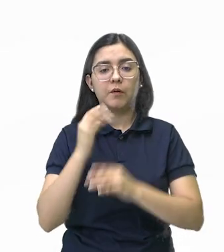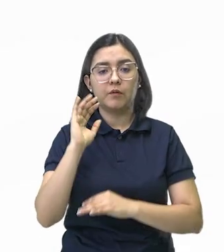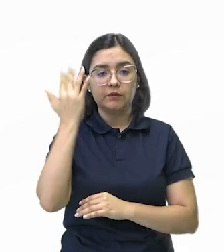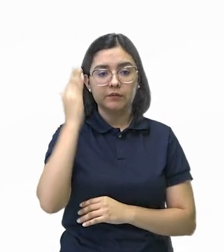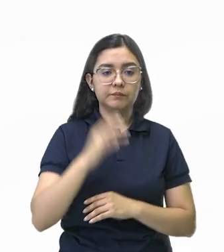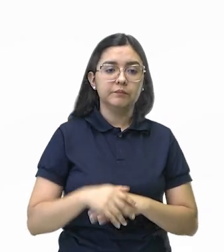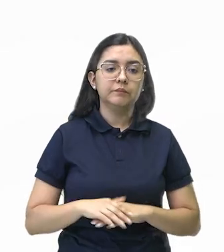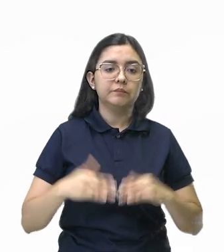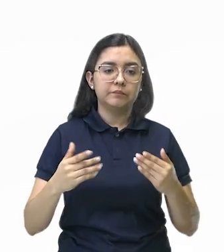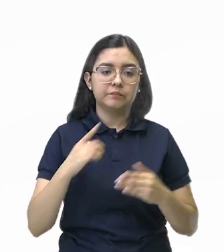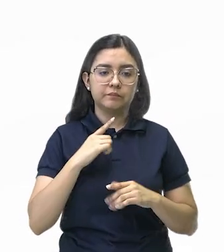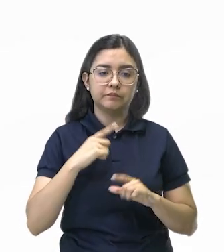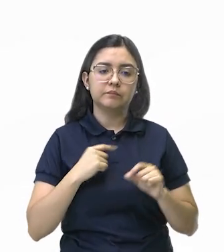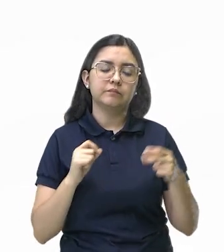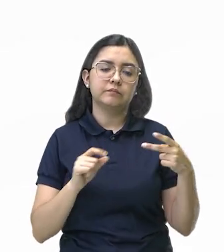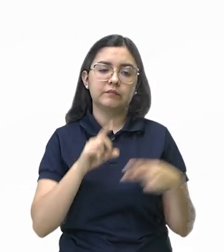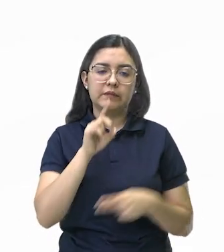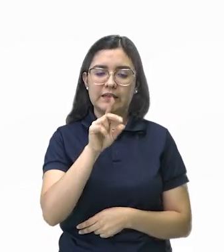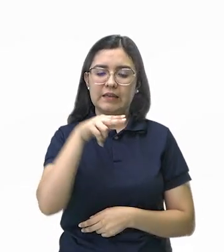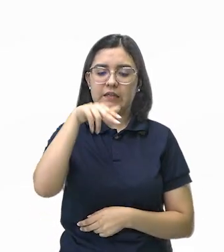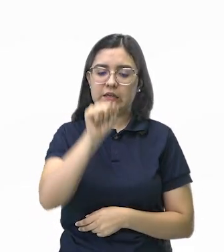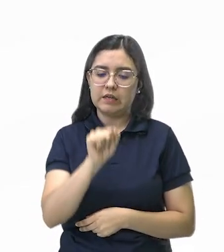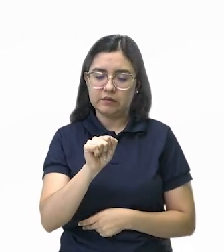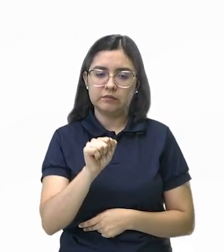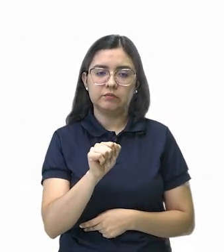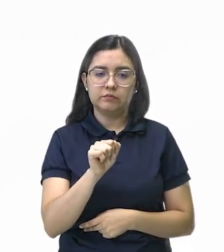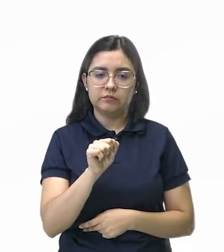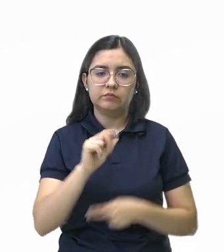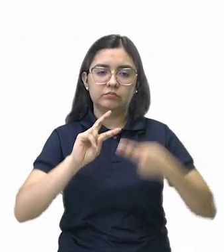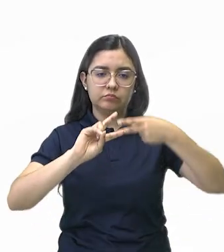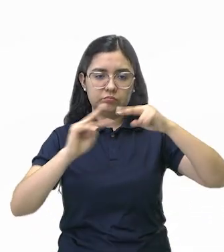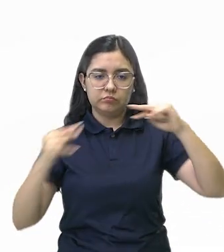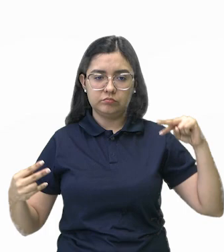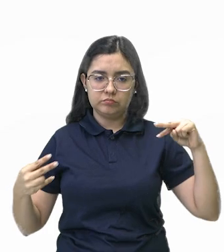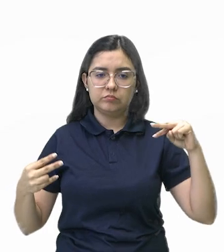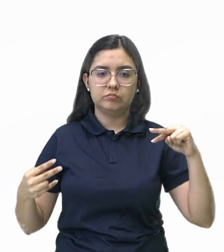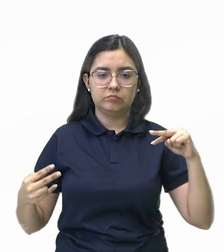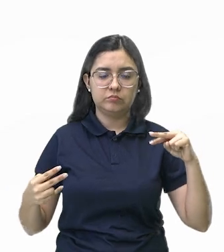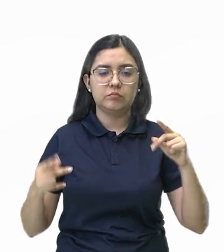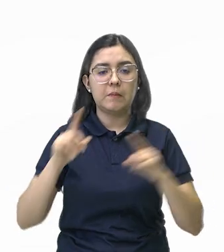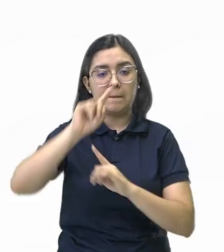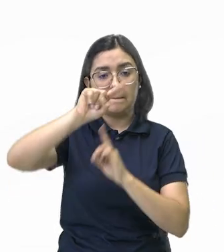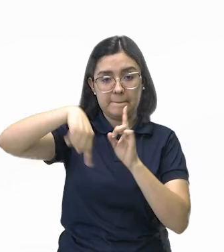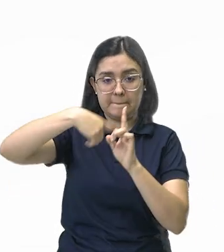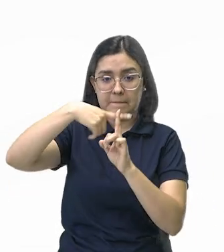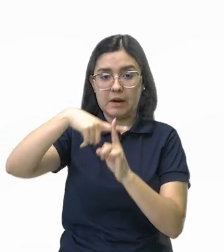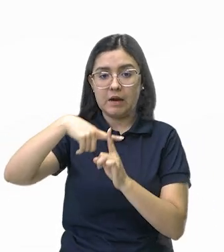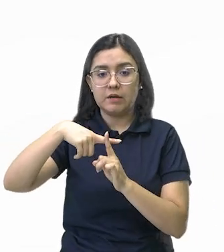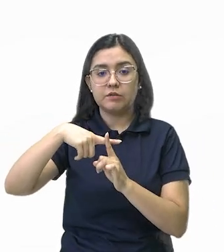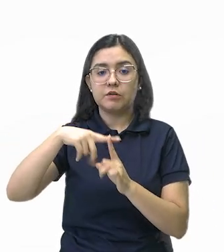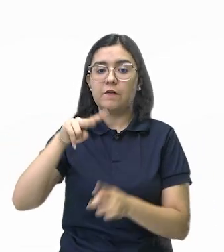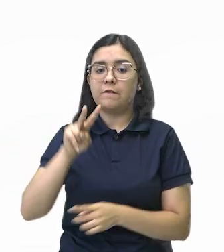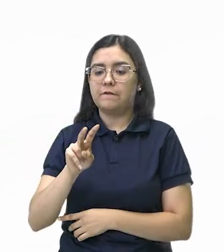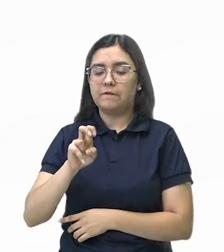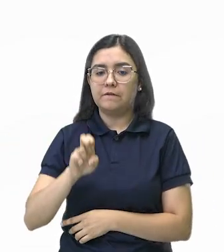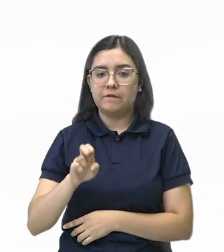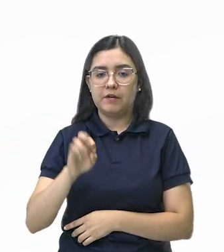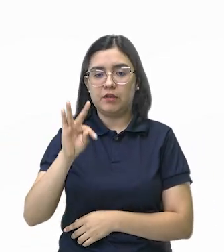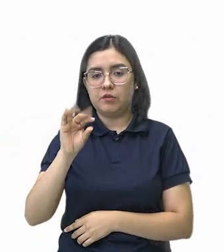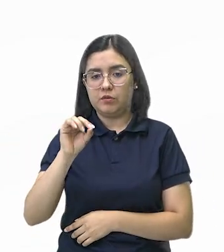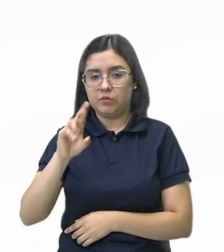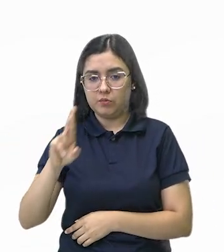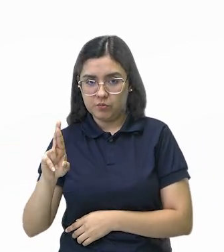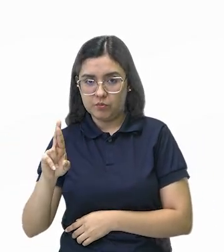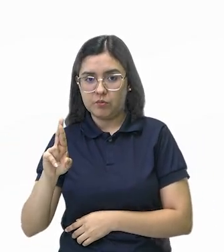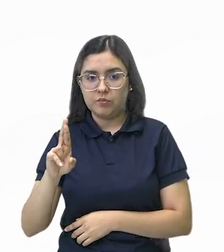acontece. Você pega o fragmento de DNA de interesse, você vai adicionar ele ao material